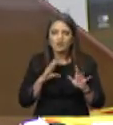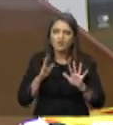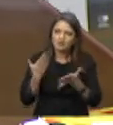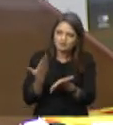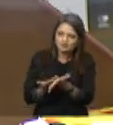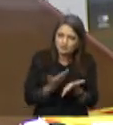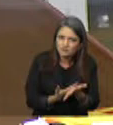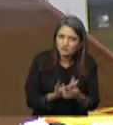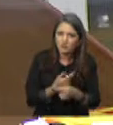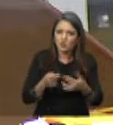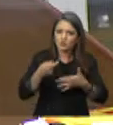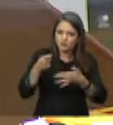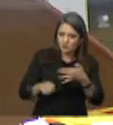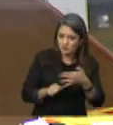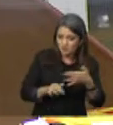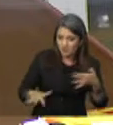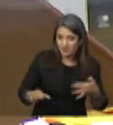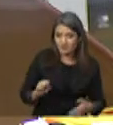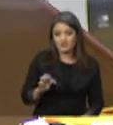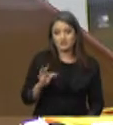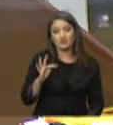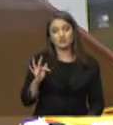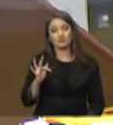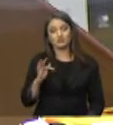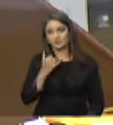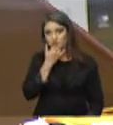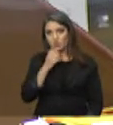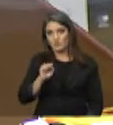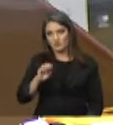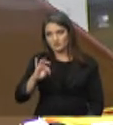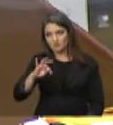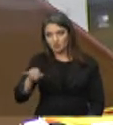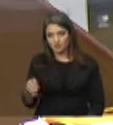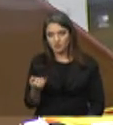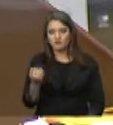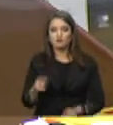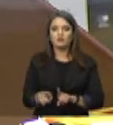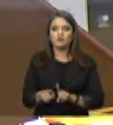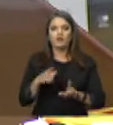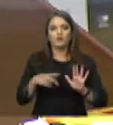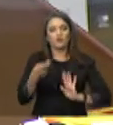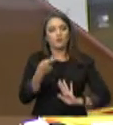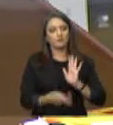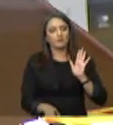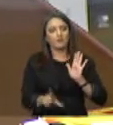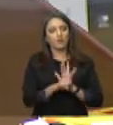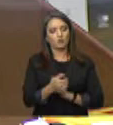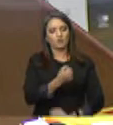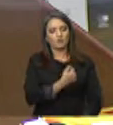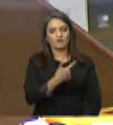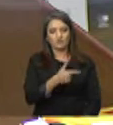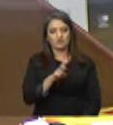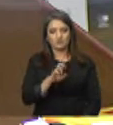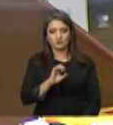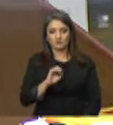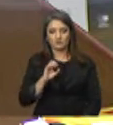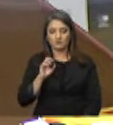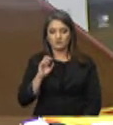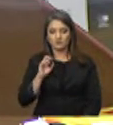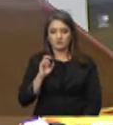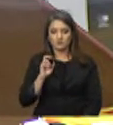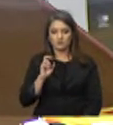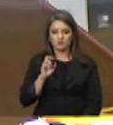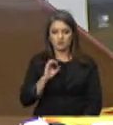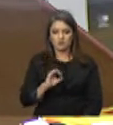majoritária da jurisprudência dominante do STJ a partir da pesquisa em relação à tramitação parlamentar o projeto de lei PL 2505